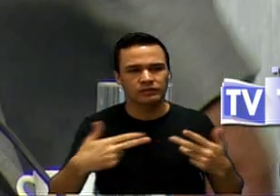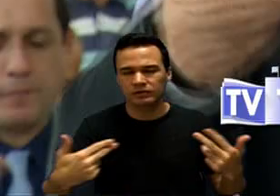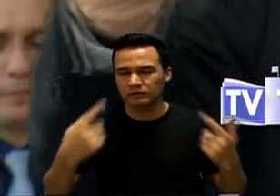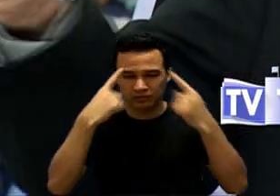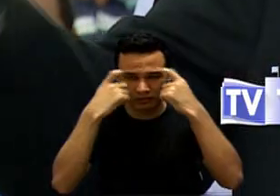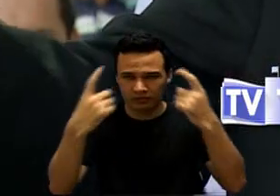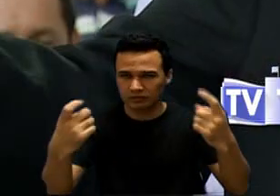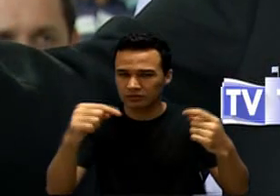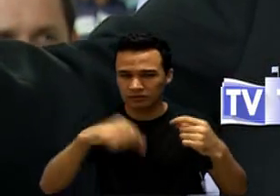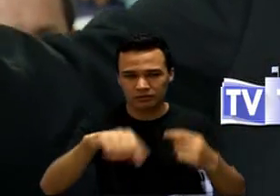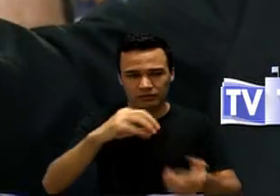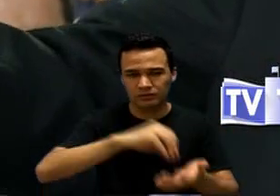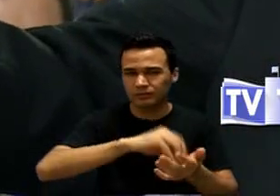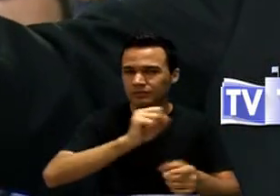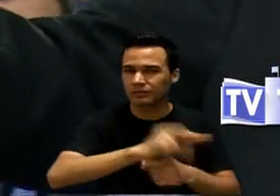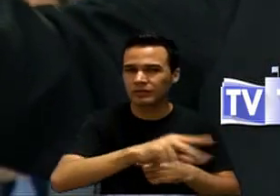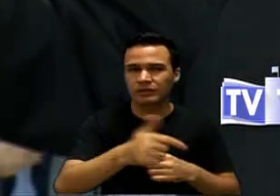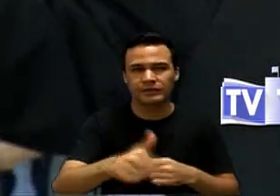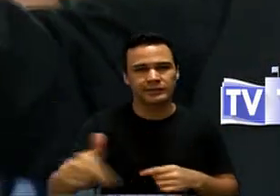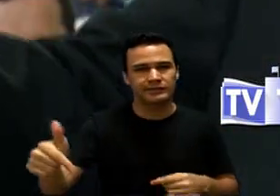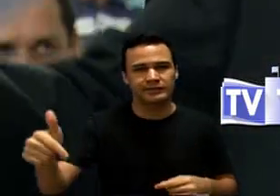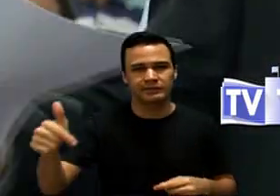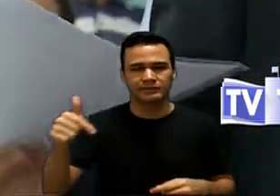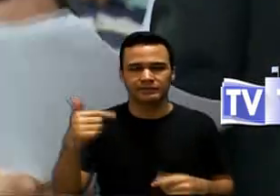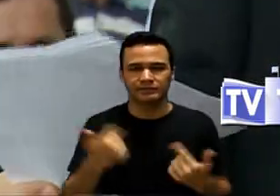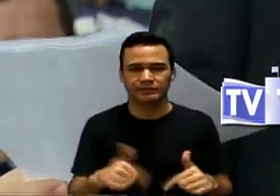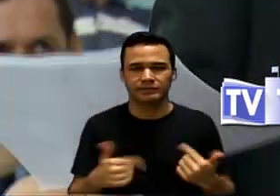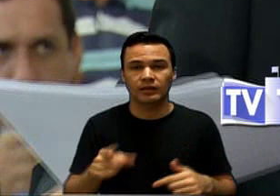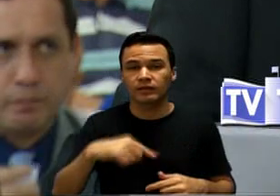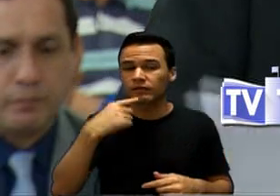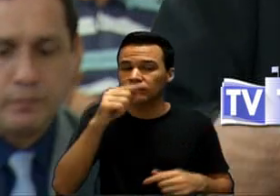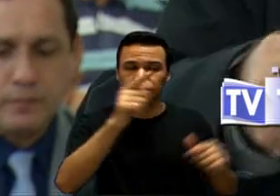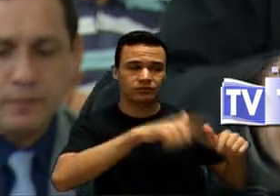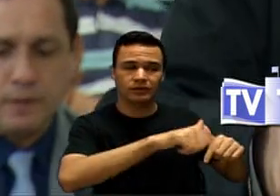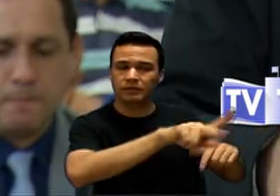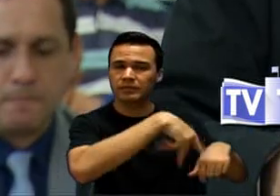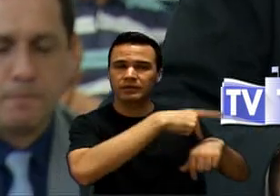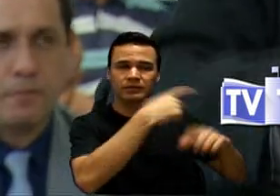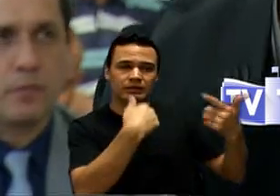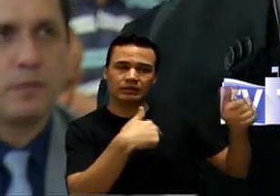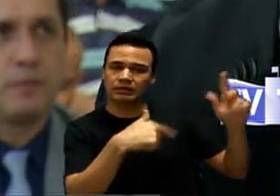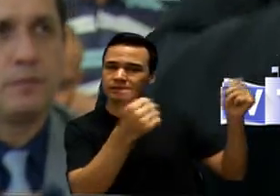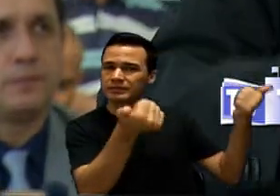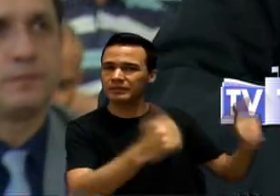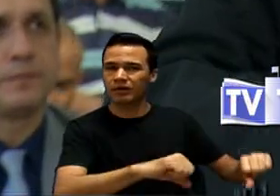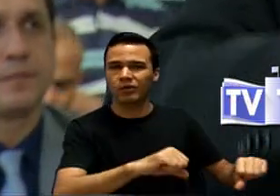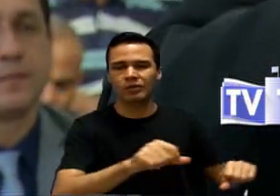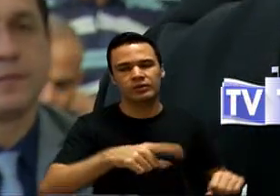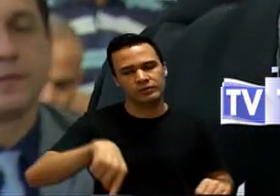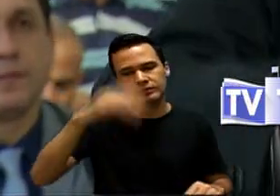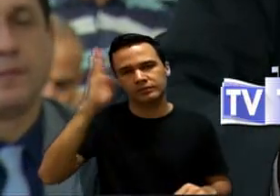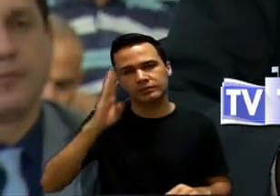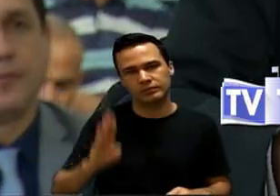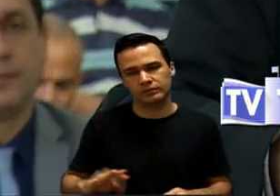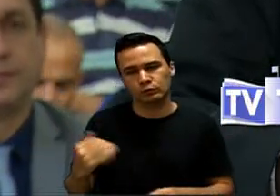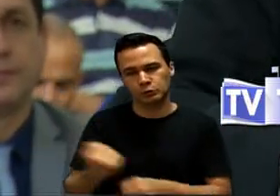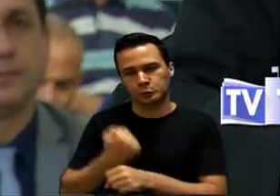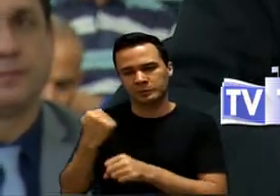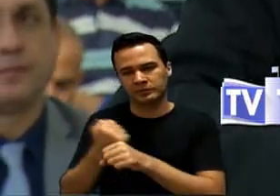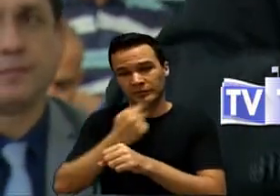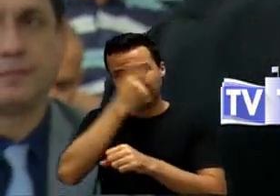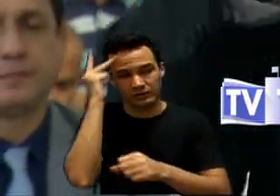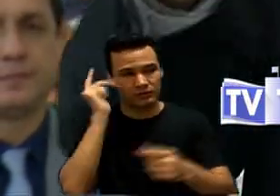mais, mas a situação deles é muito pior lá onde eles estão. Então, é nossa obrigação, com um país que foi construído